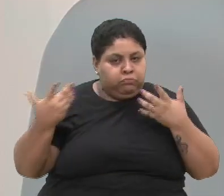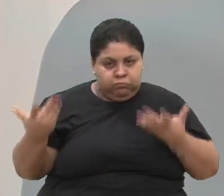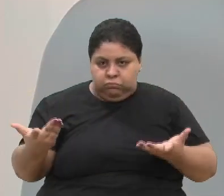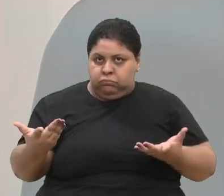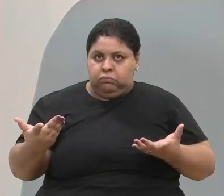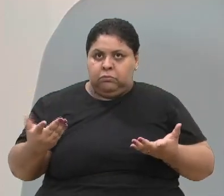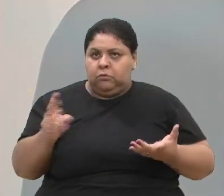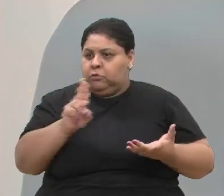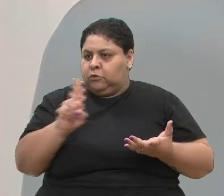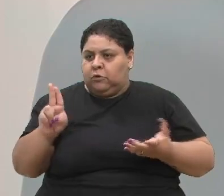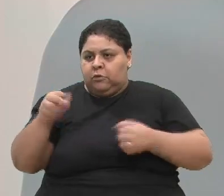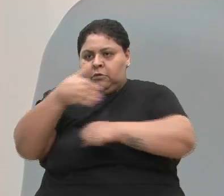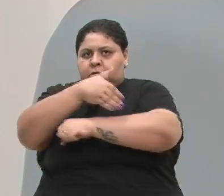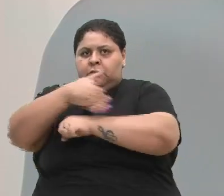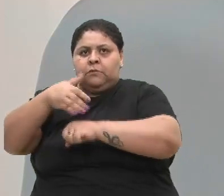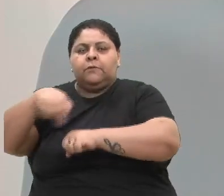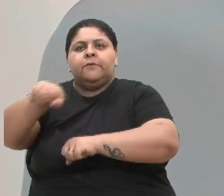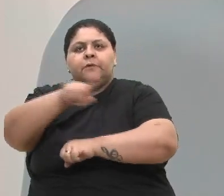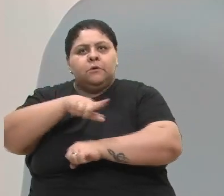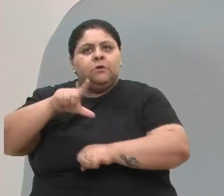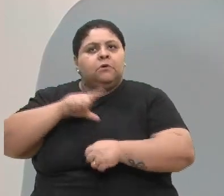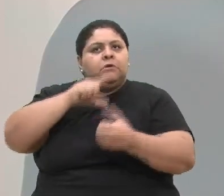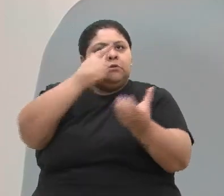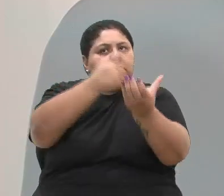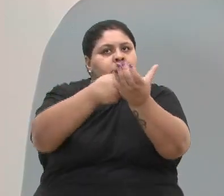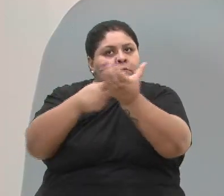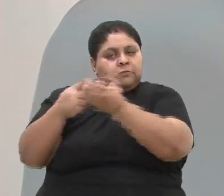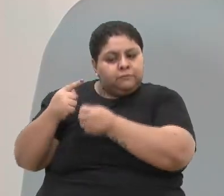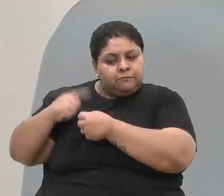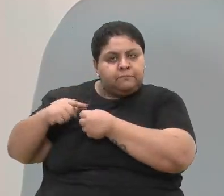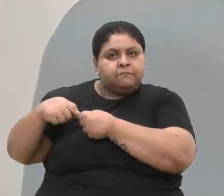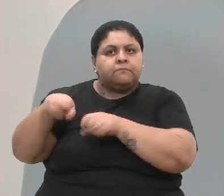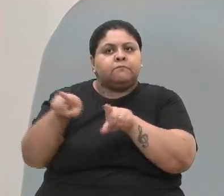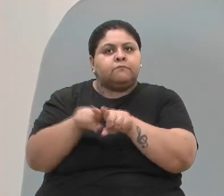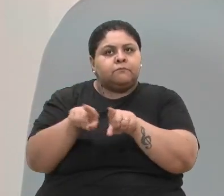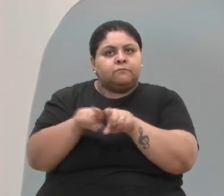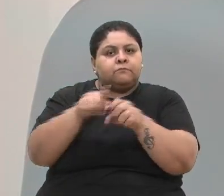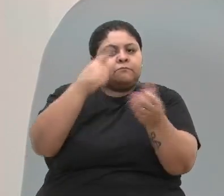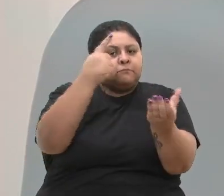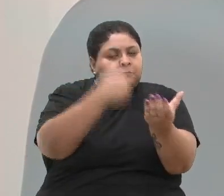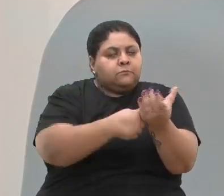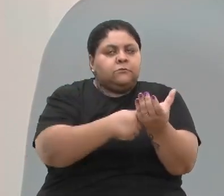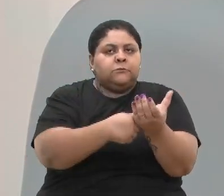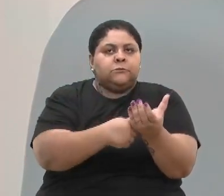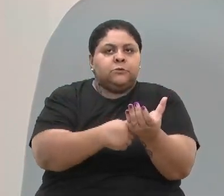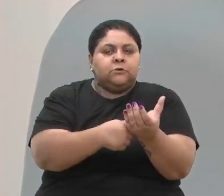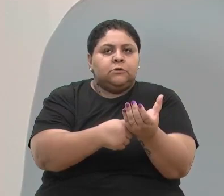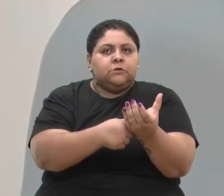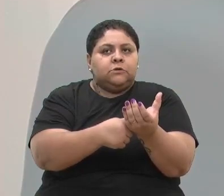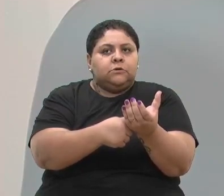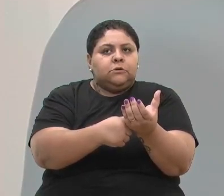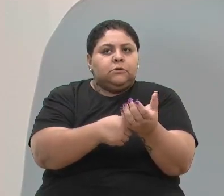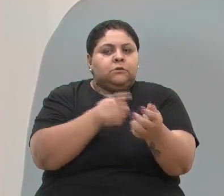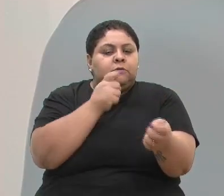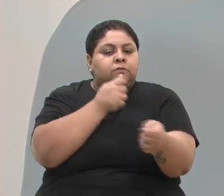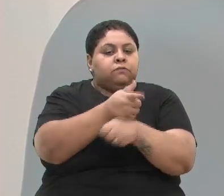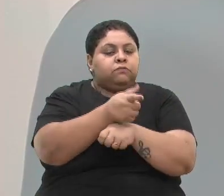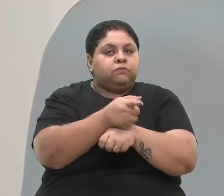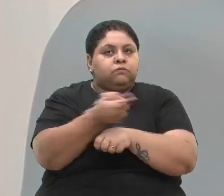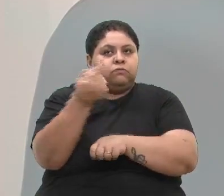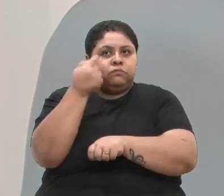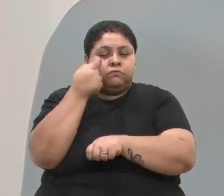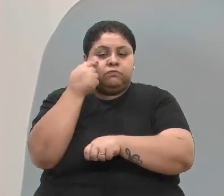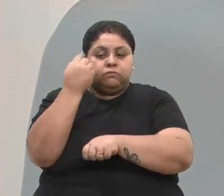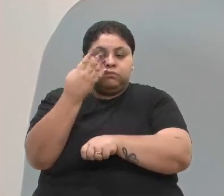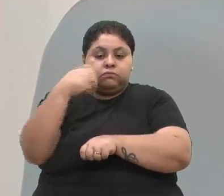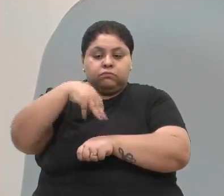nome de ruas. Então, nós sim temos compromisso com a cidade e também compromisso com os financiamentos. E vejam que os 40